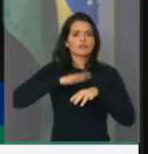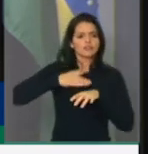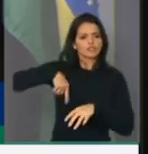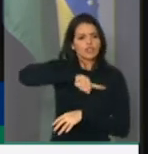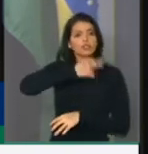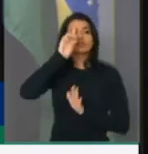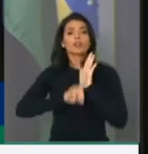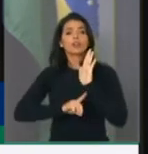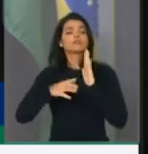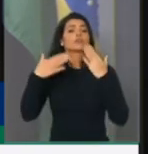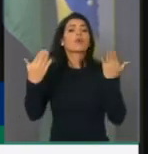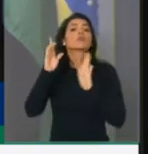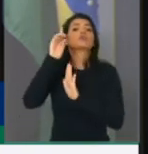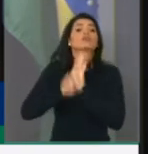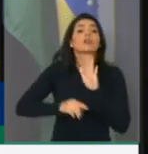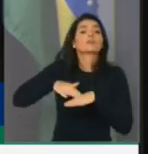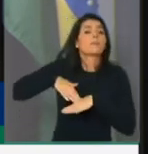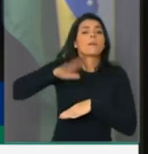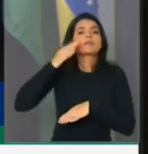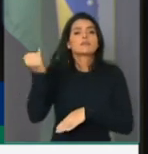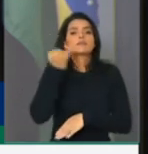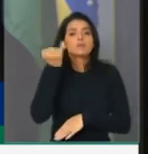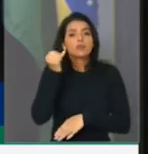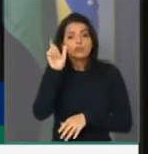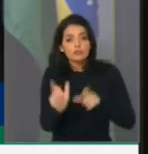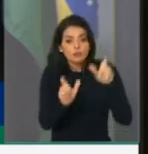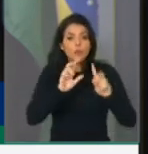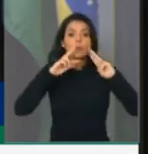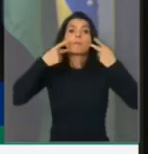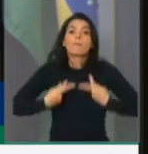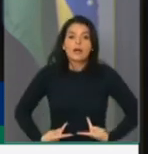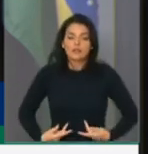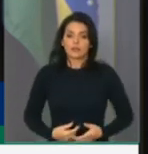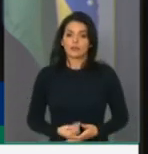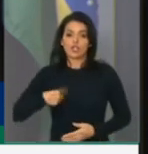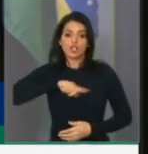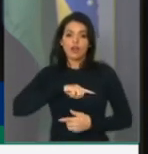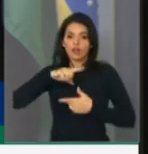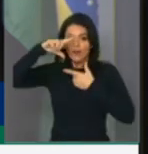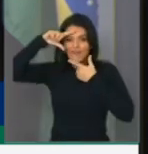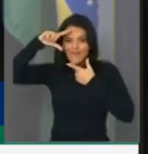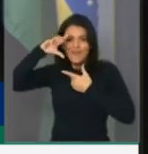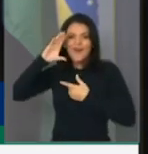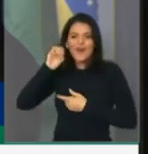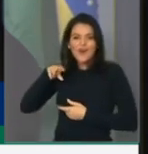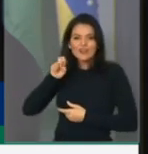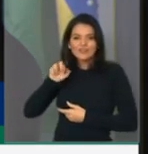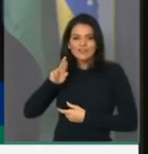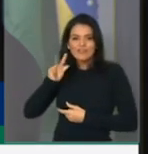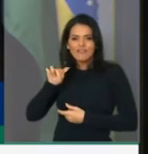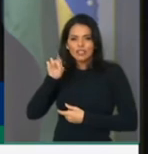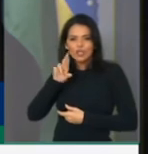quais são os direitos mais importantes do ser humano morte conservadores nos baseamos